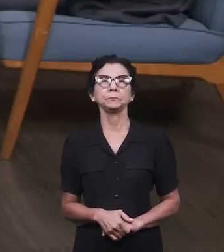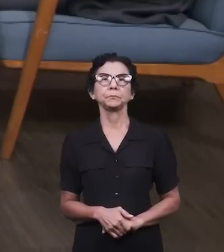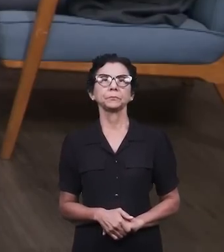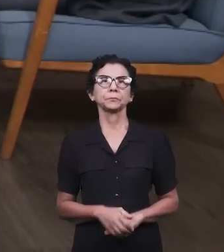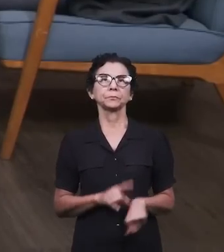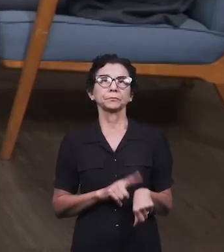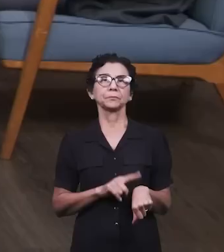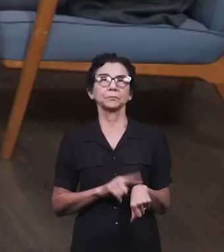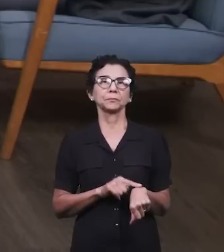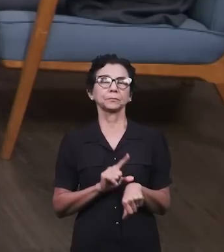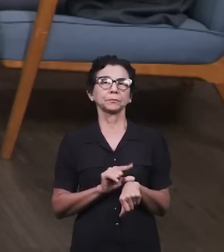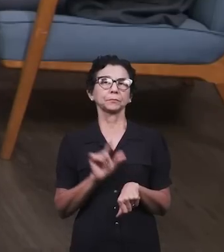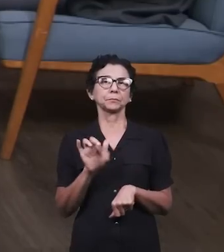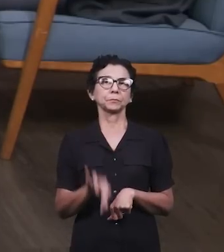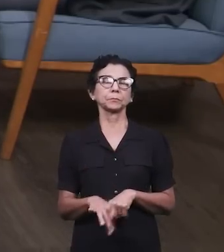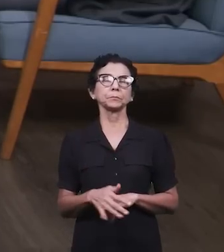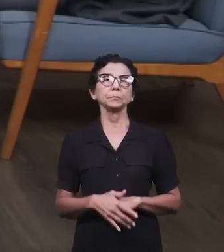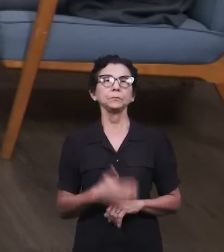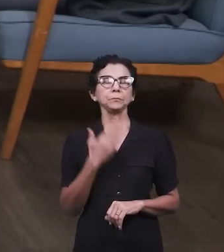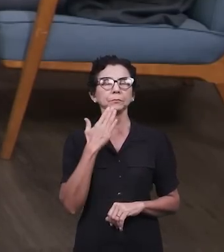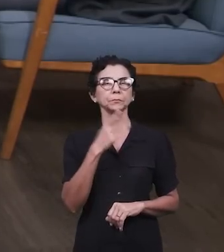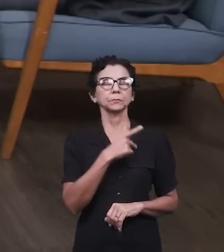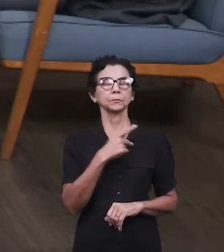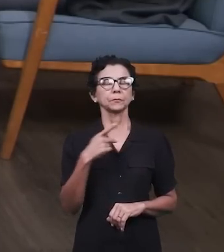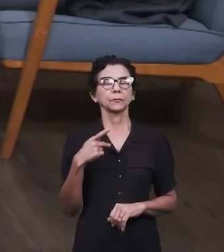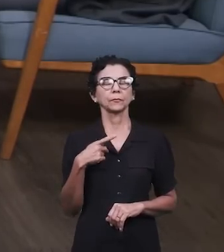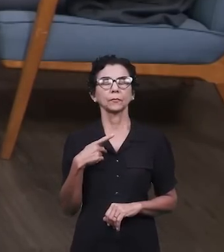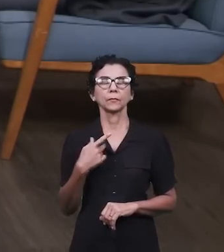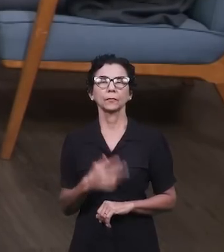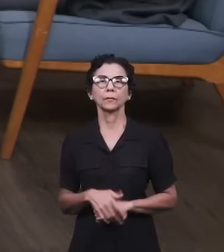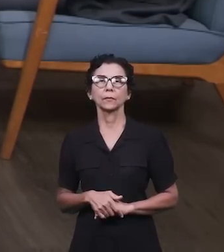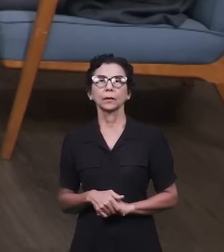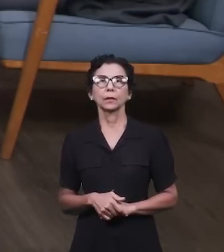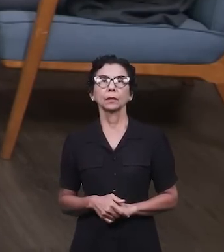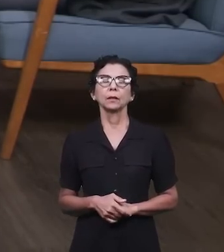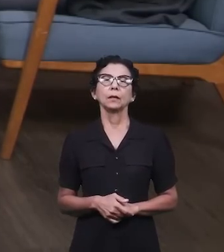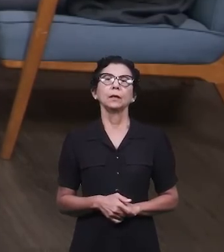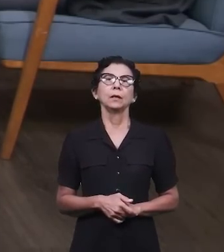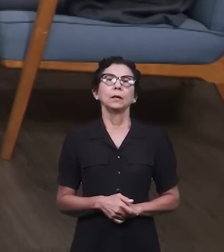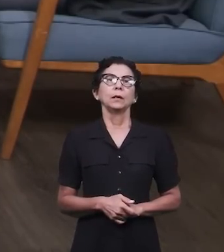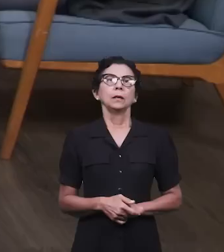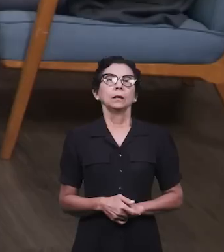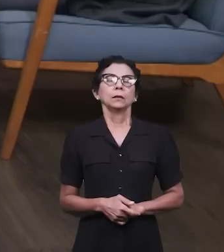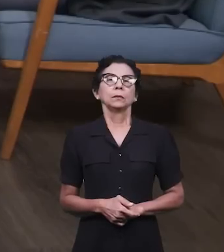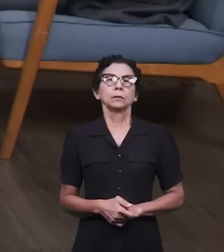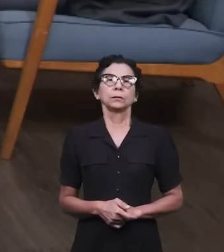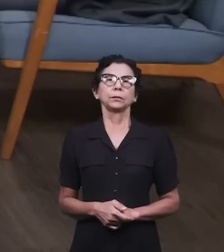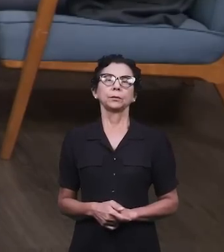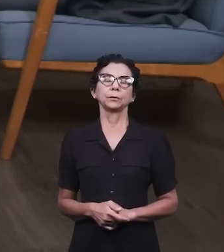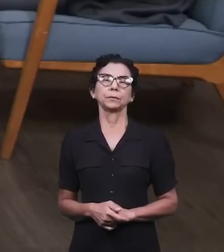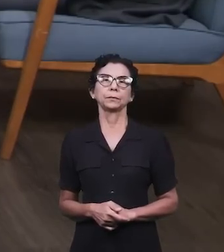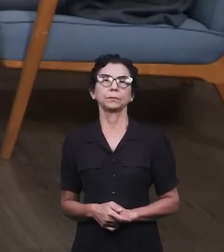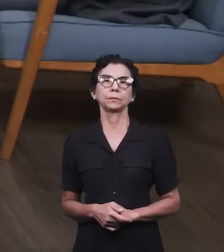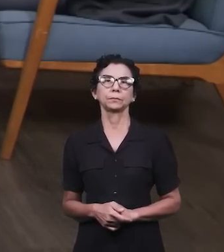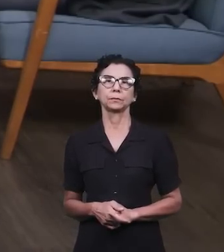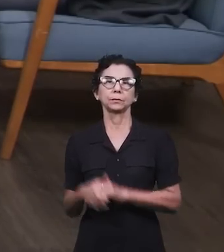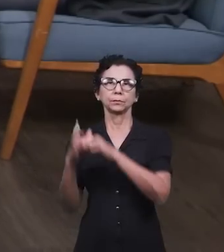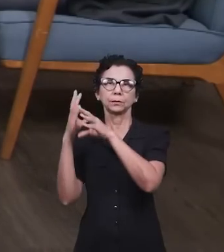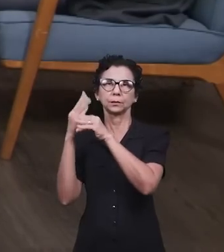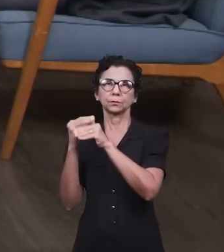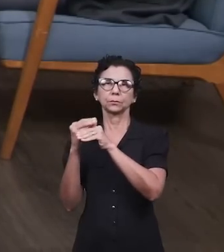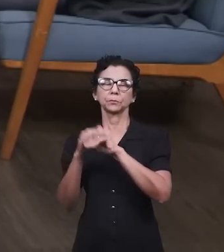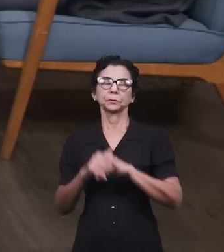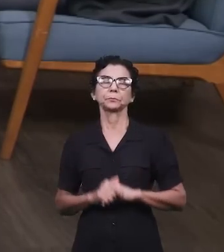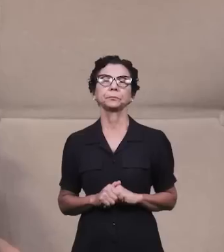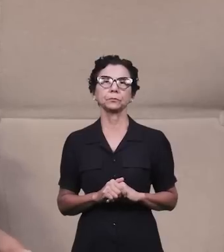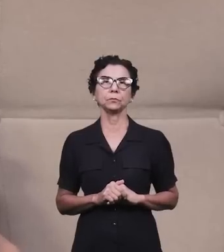falei, nosso problema aqui é tempo, estamos chegando no final do programa, vou pedir ao pastor Daniel para trazer uma palavra aplicando aquilo que foi abordado aqui, a vida de cada